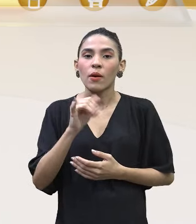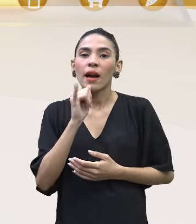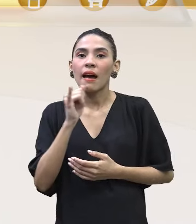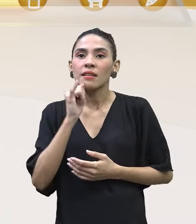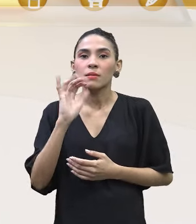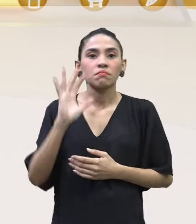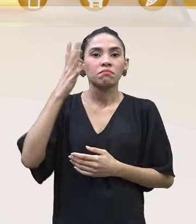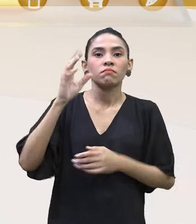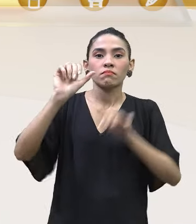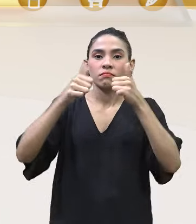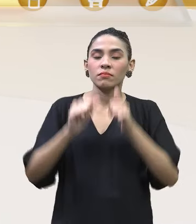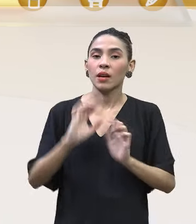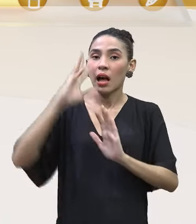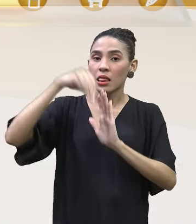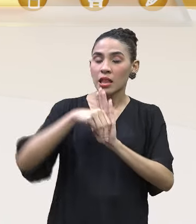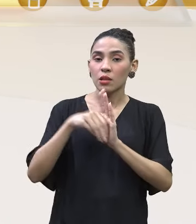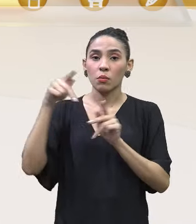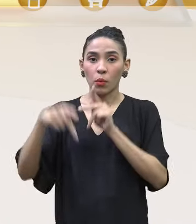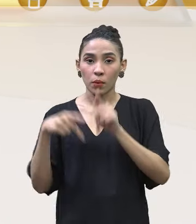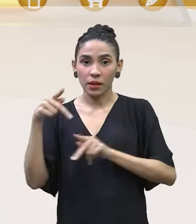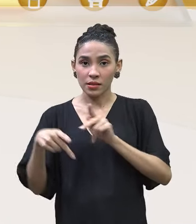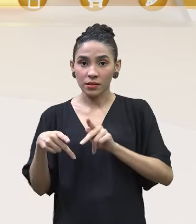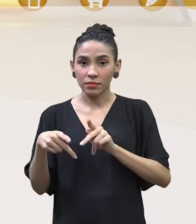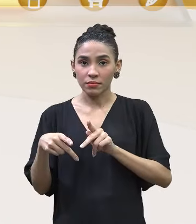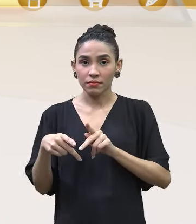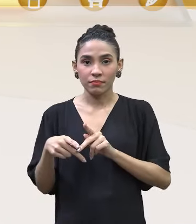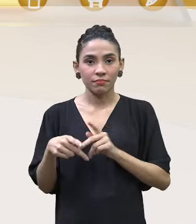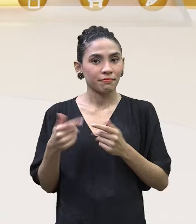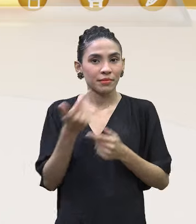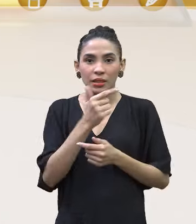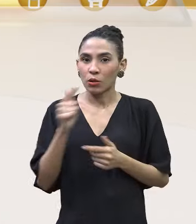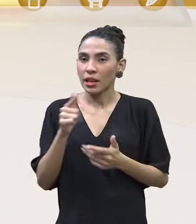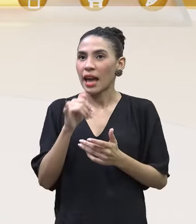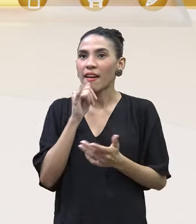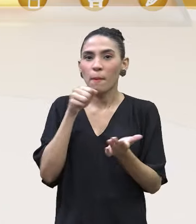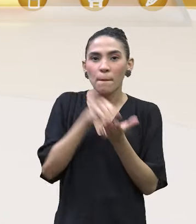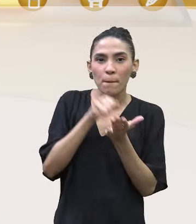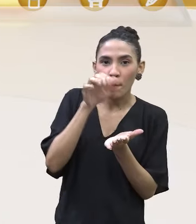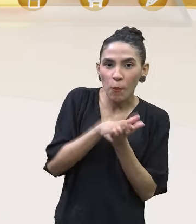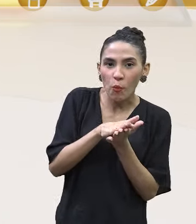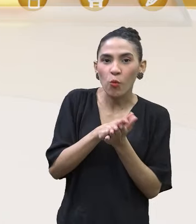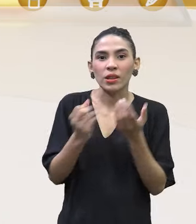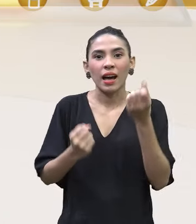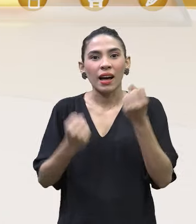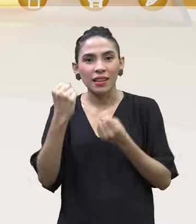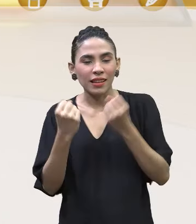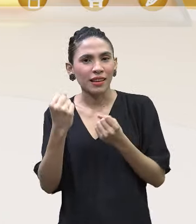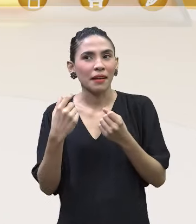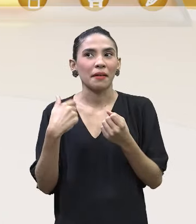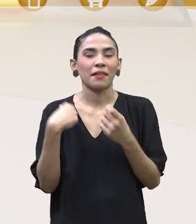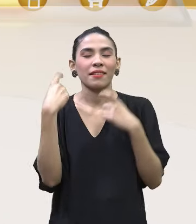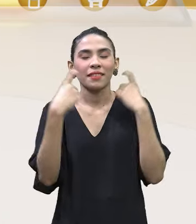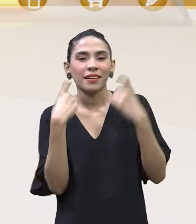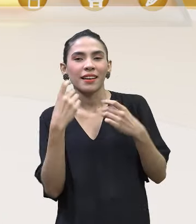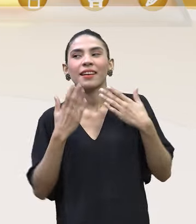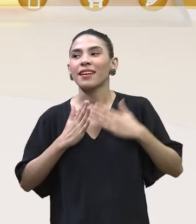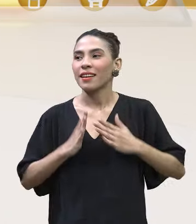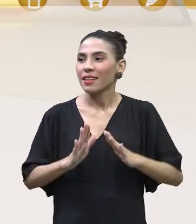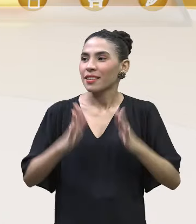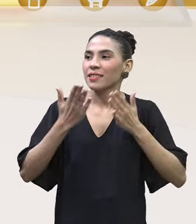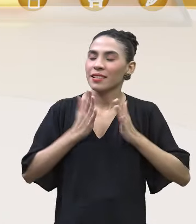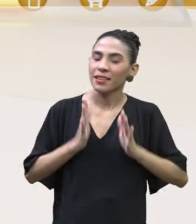fenômeno dentro de uma população não tem nada a ver com a multa de trânsito meu colega